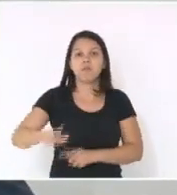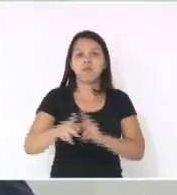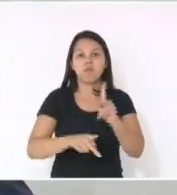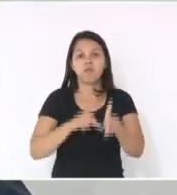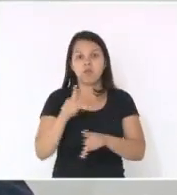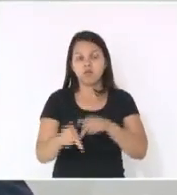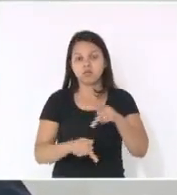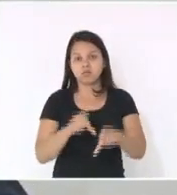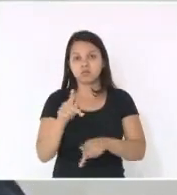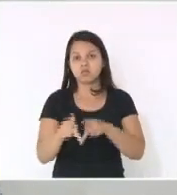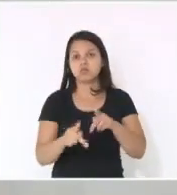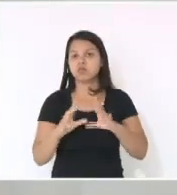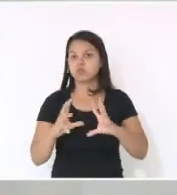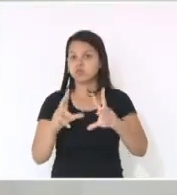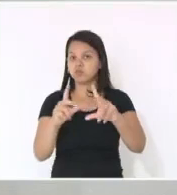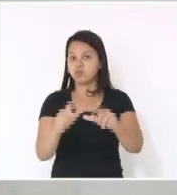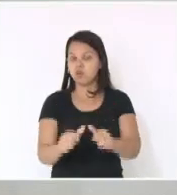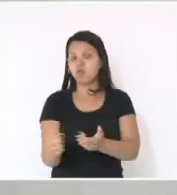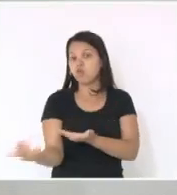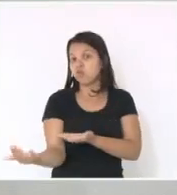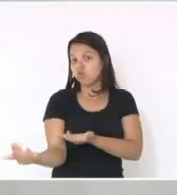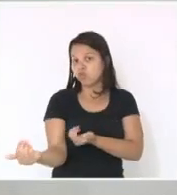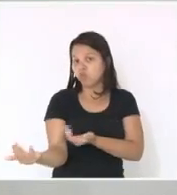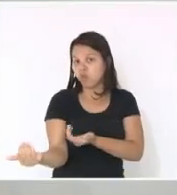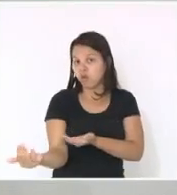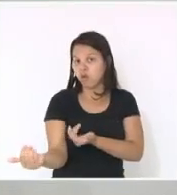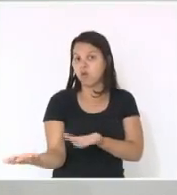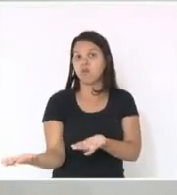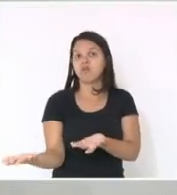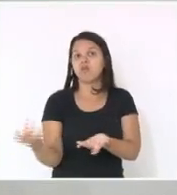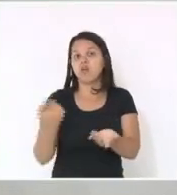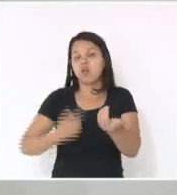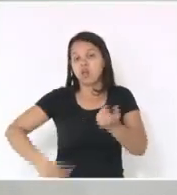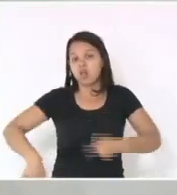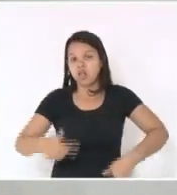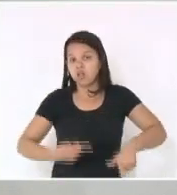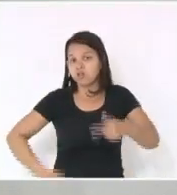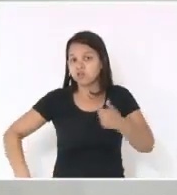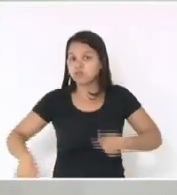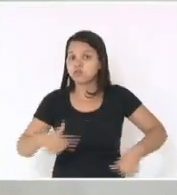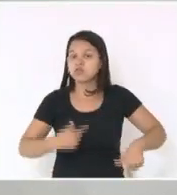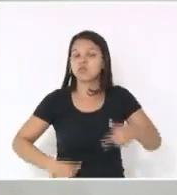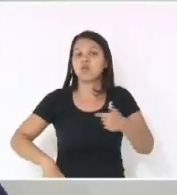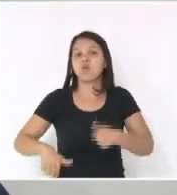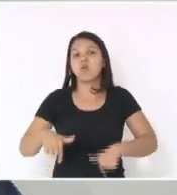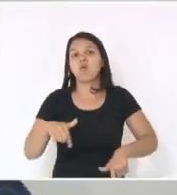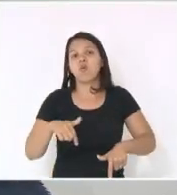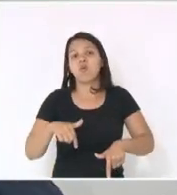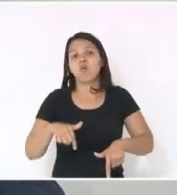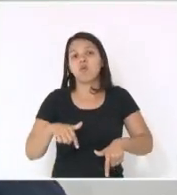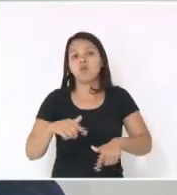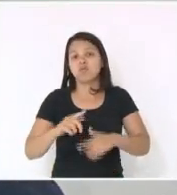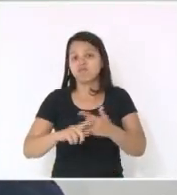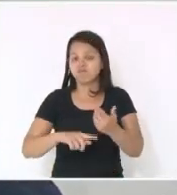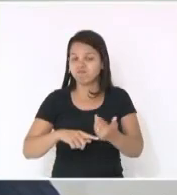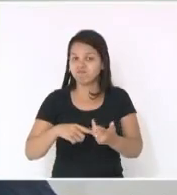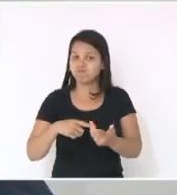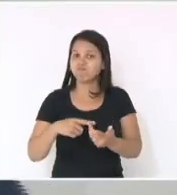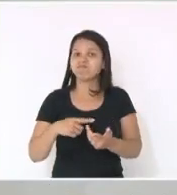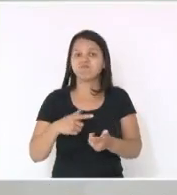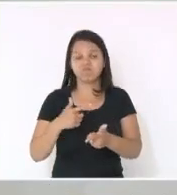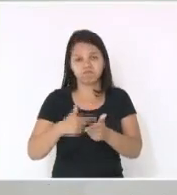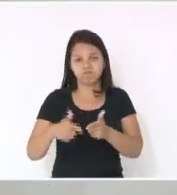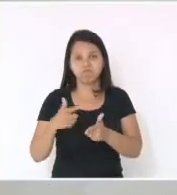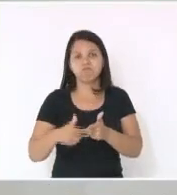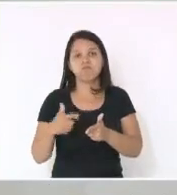muito especial, muito jovens, com lesões que podem deixar pacientes com sequelas para o resto da vida.